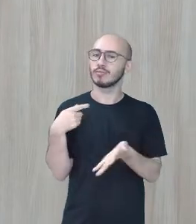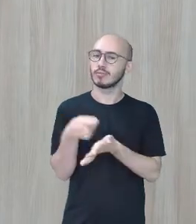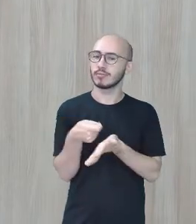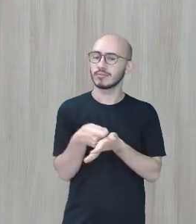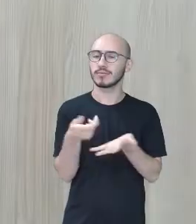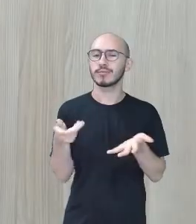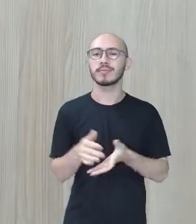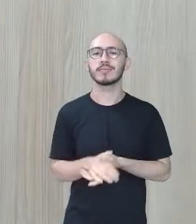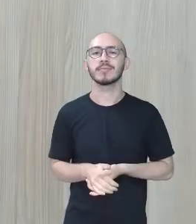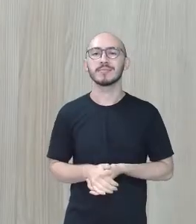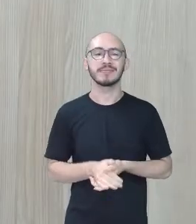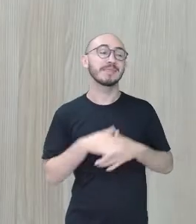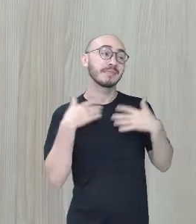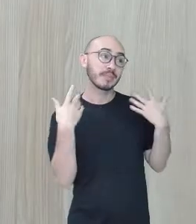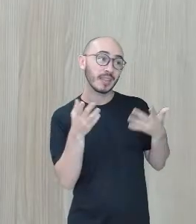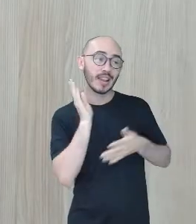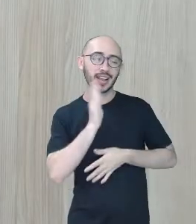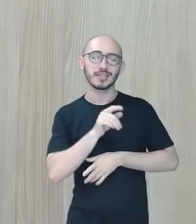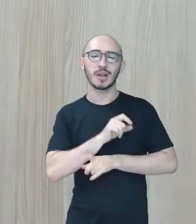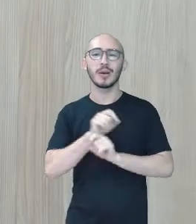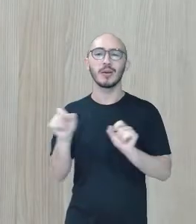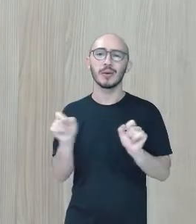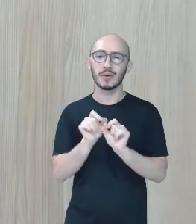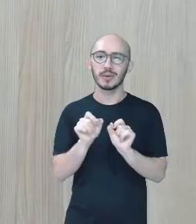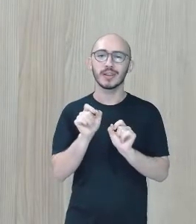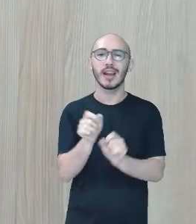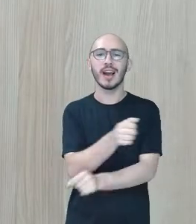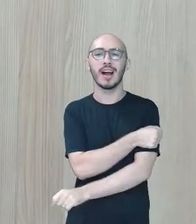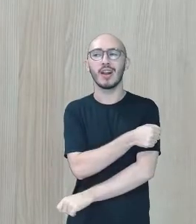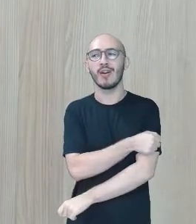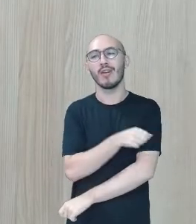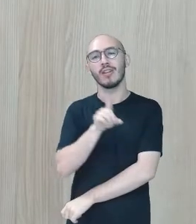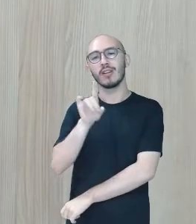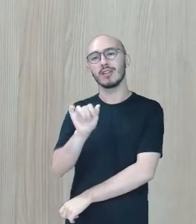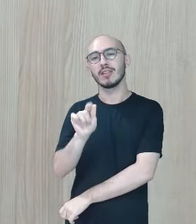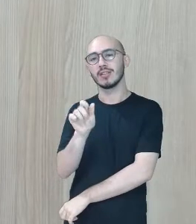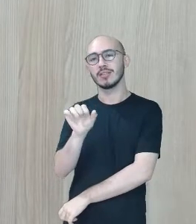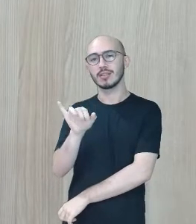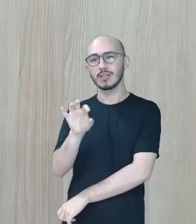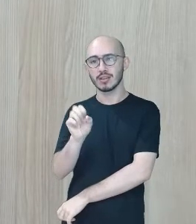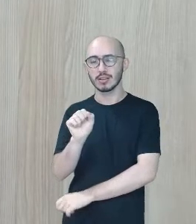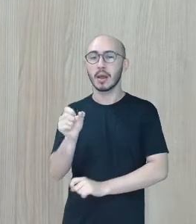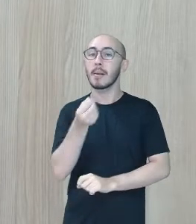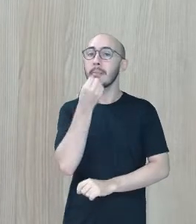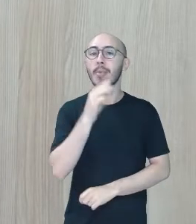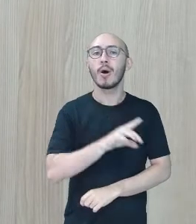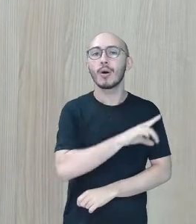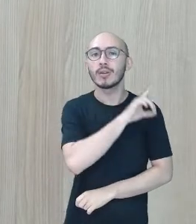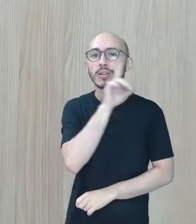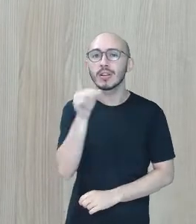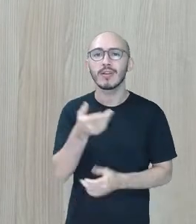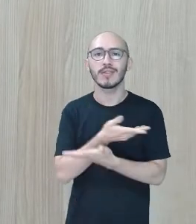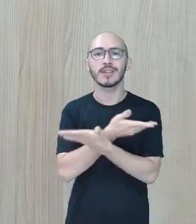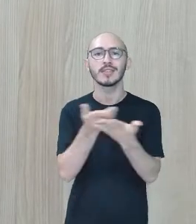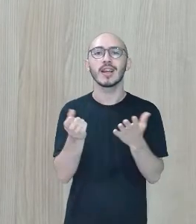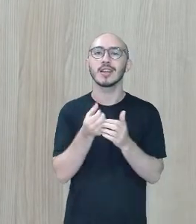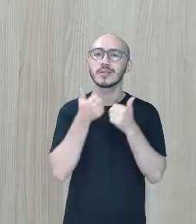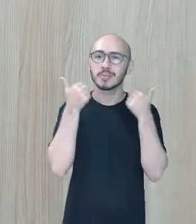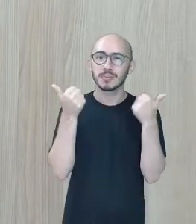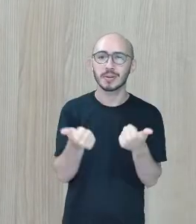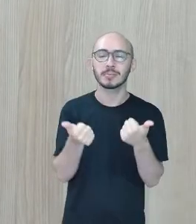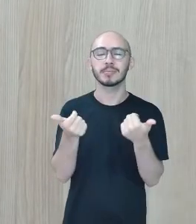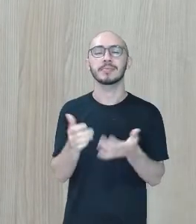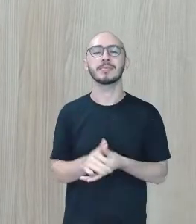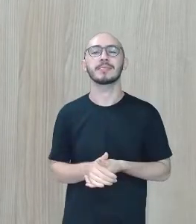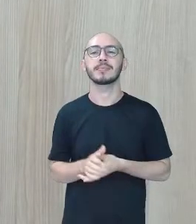sempre. Bom, ele já está por aqui, né? Diógenes já está por aqui. Antes de tudo, bom dia, pessoal. Tudo bom com vocês?